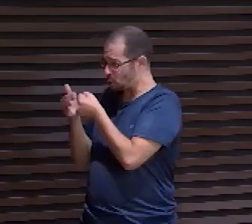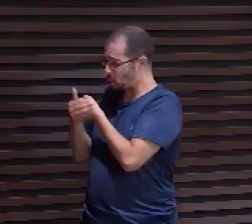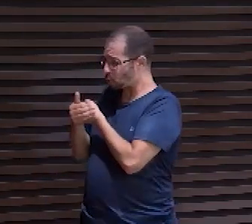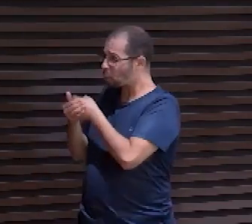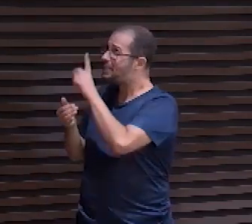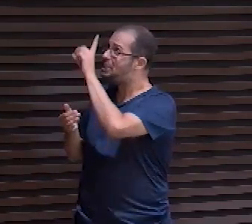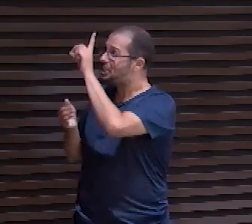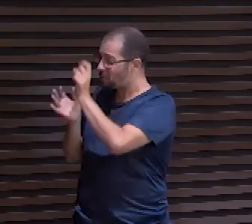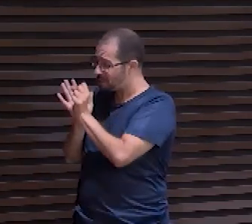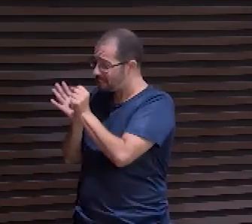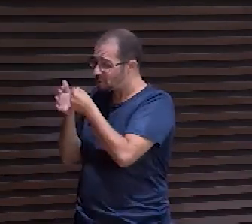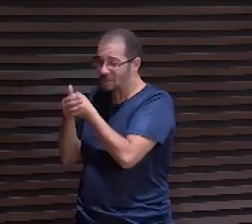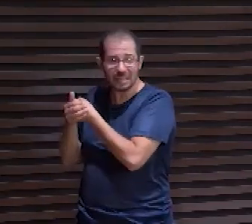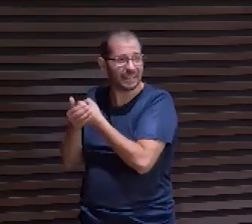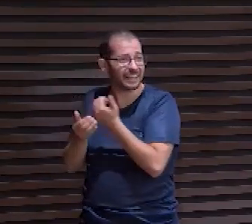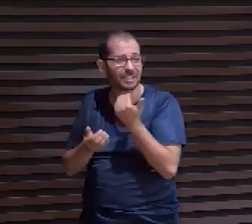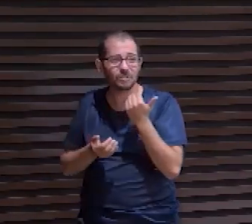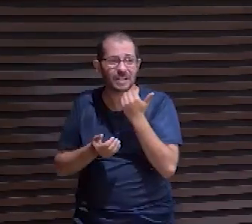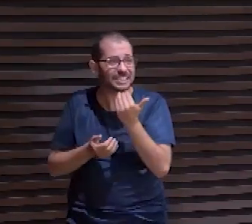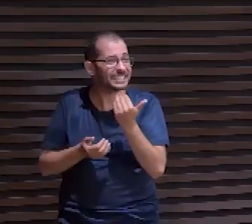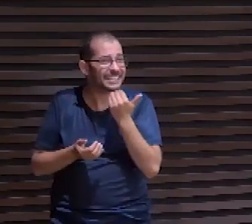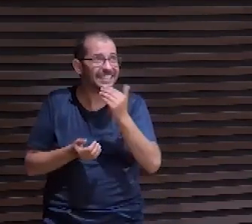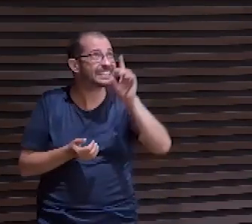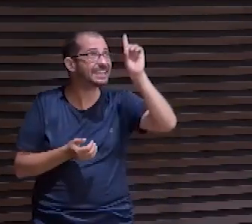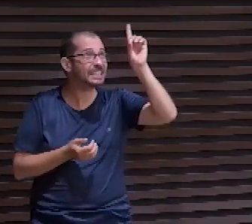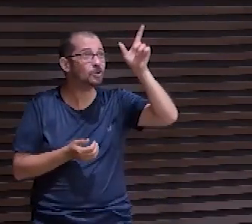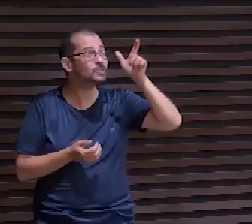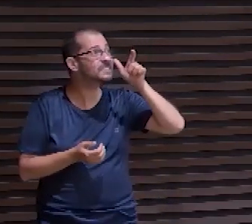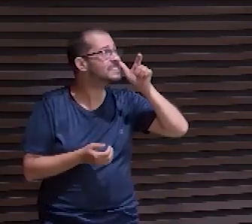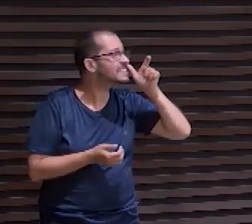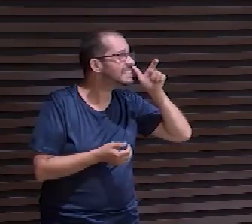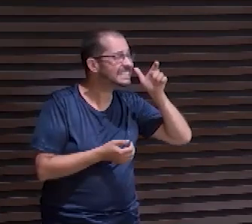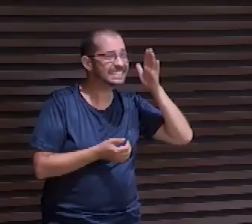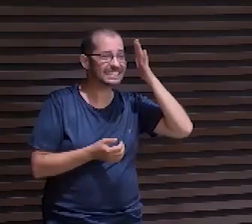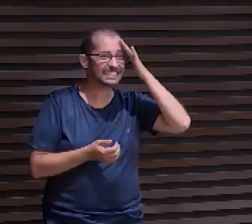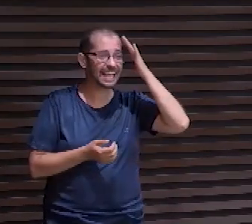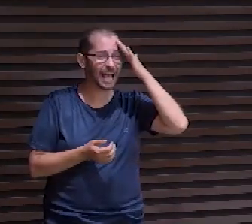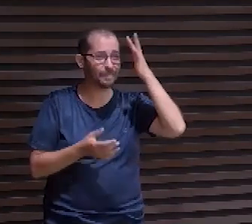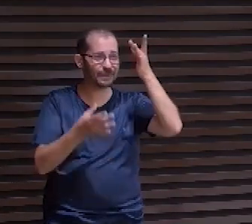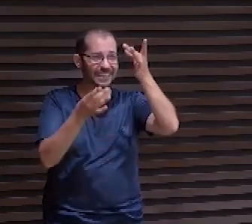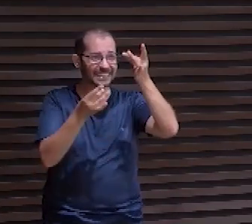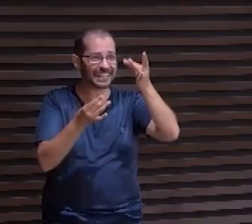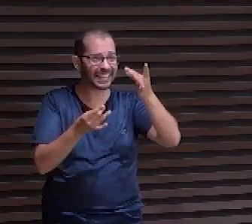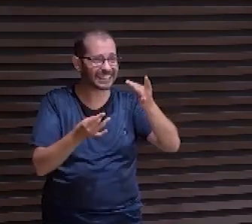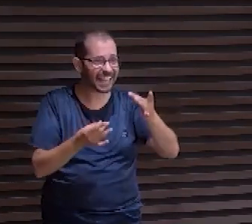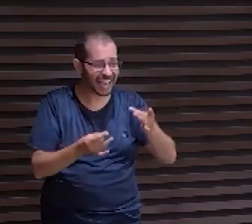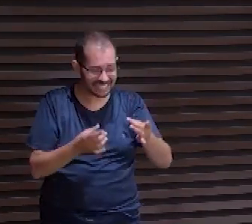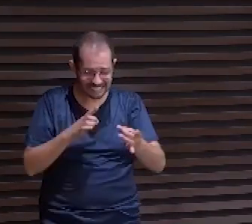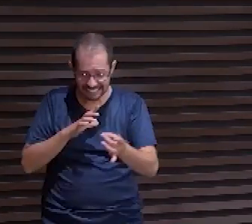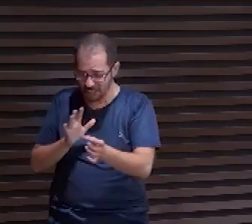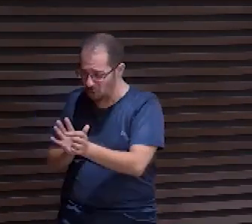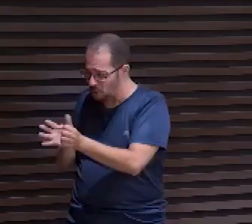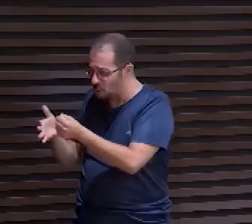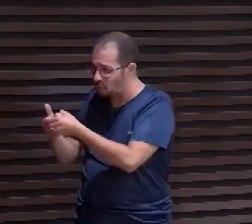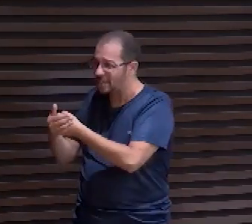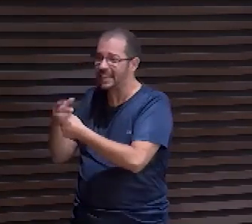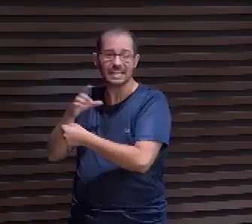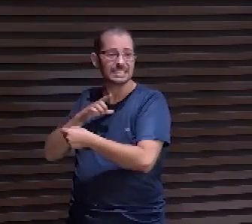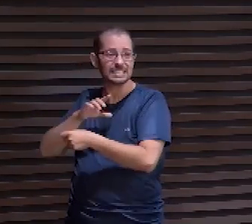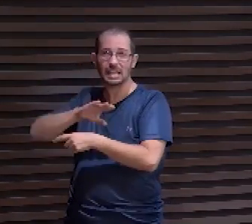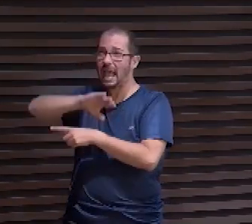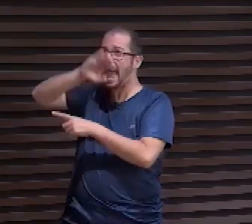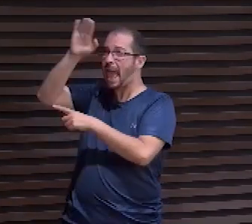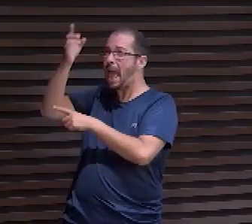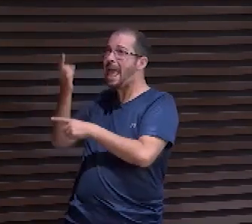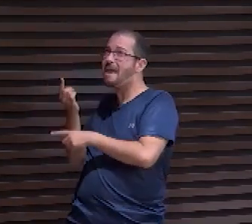sua vida em detalhe. Para onde eu me ausentarei da tua presença? Se eu subir até o Everest, tu